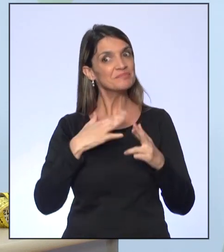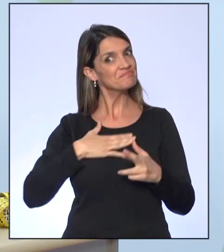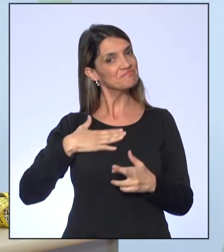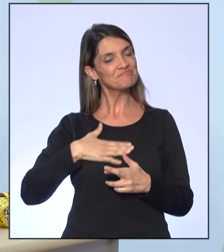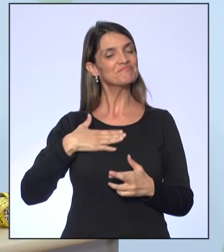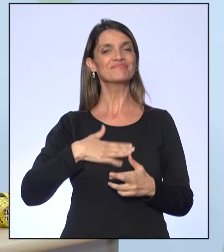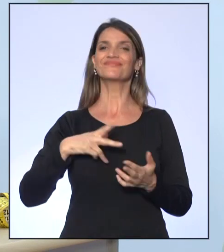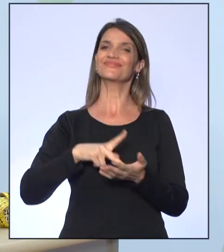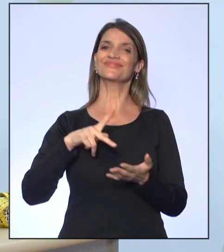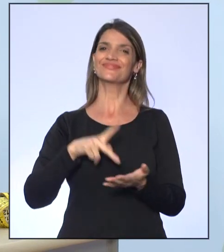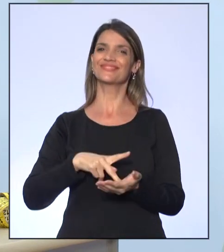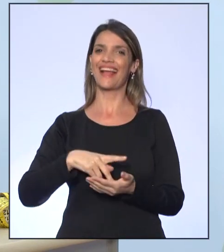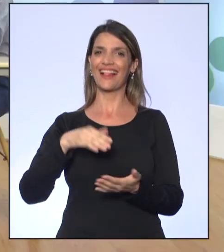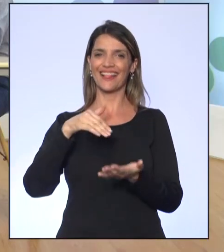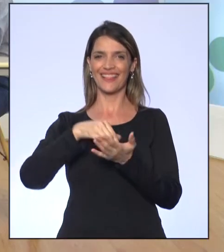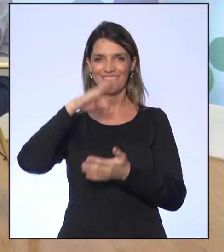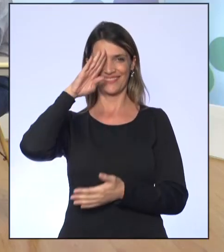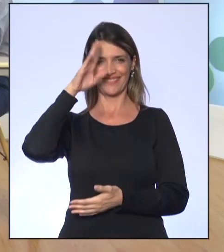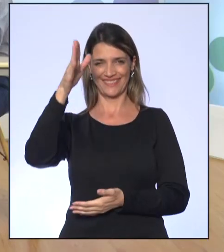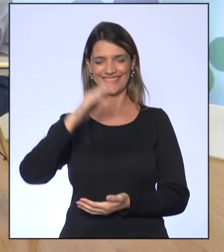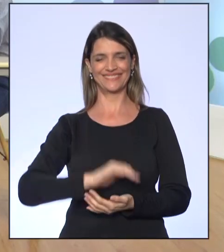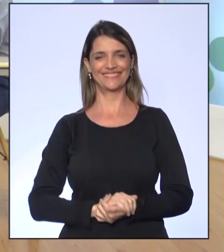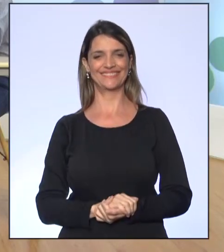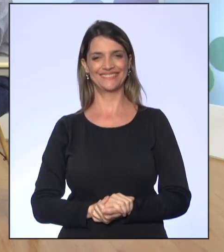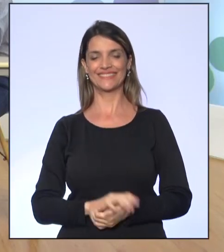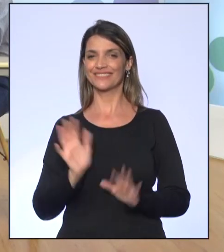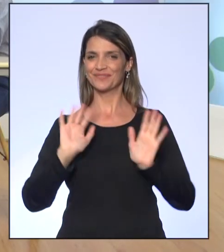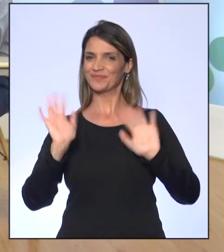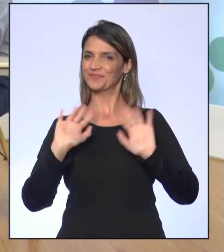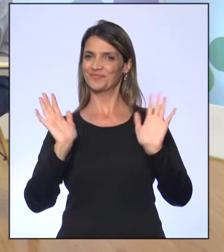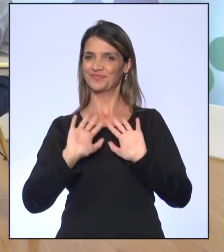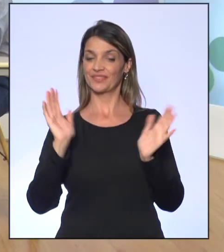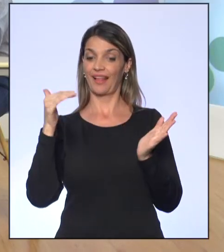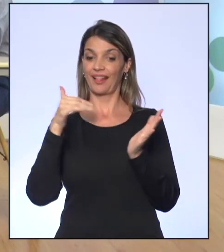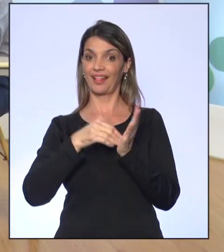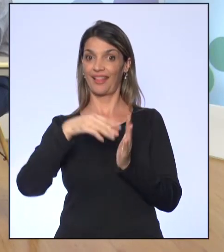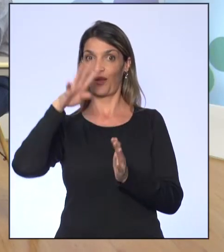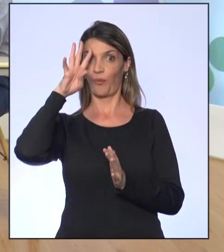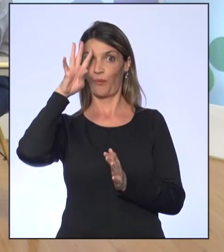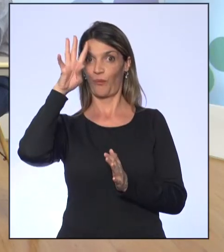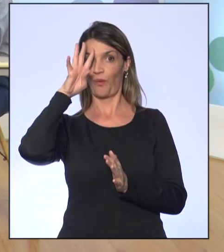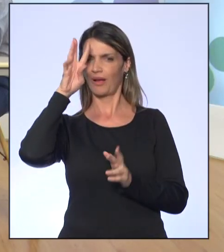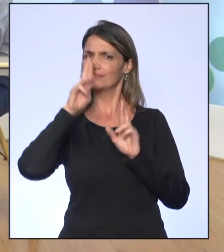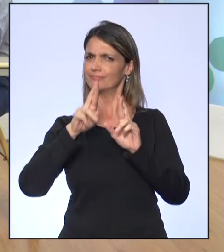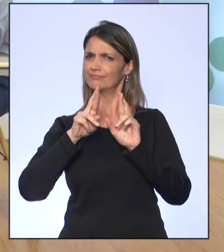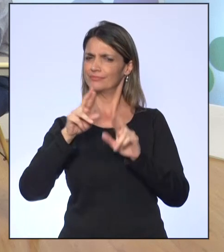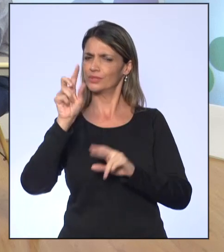Obrigado mesmo, valeu, até quarta-feira. Até quarta, pessoal, né? Contamos